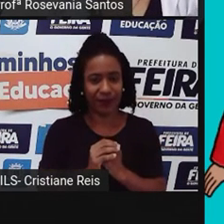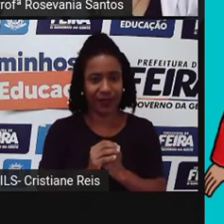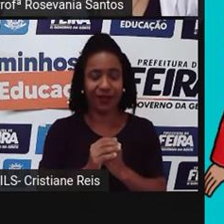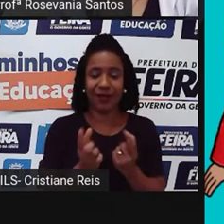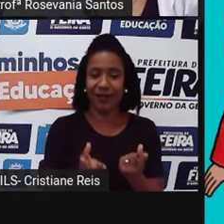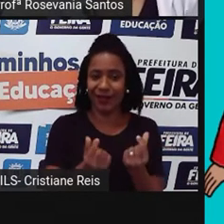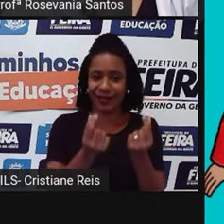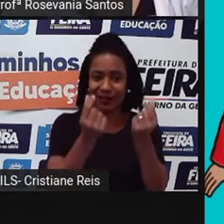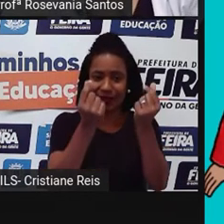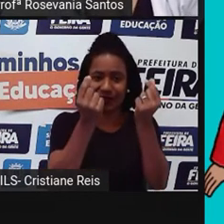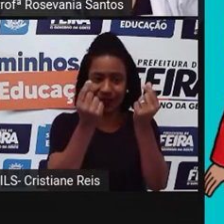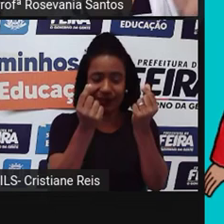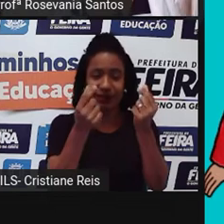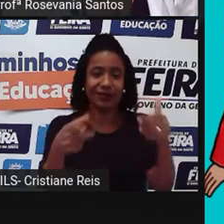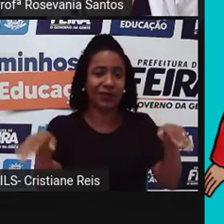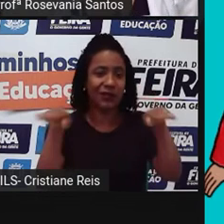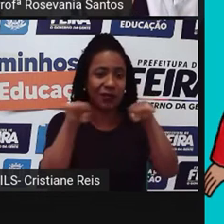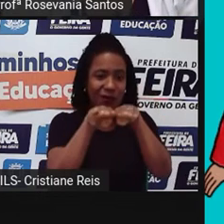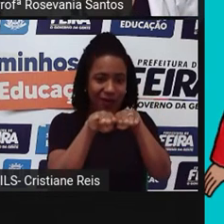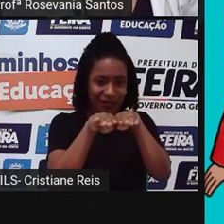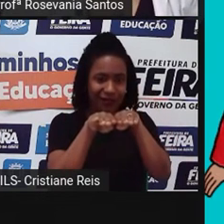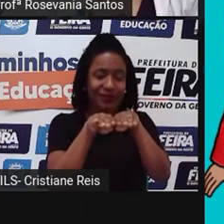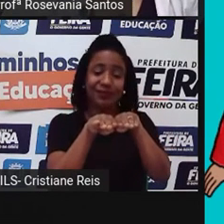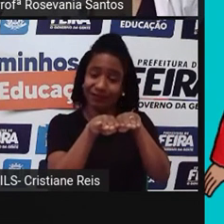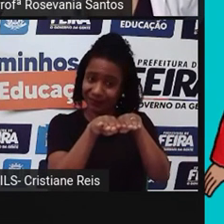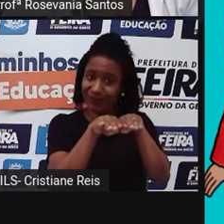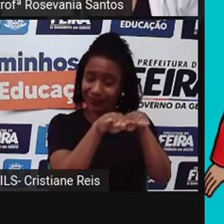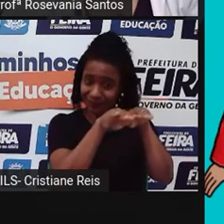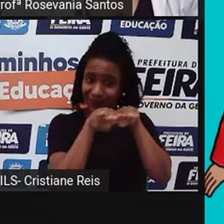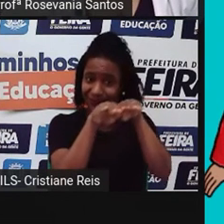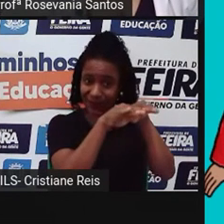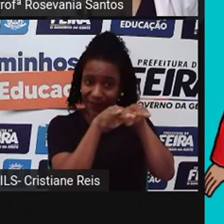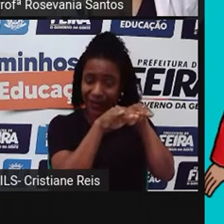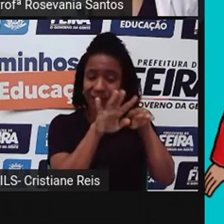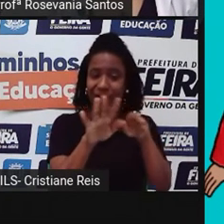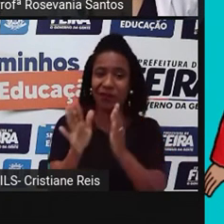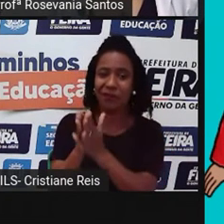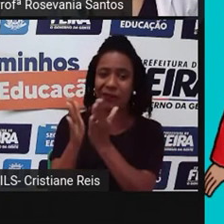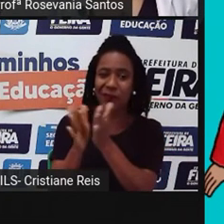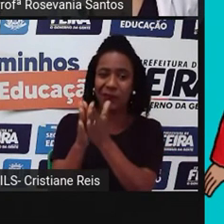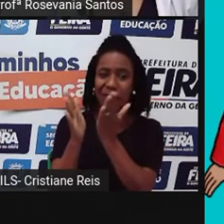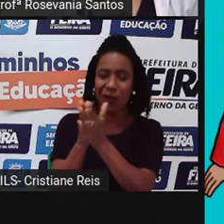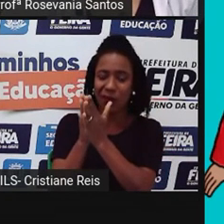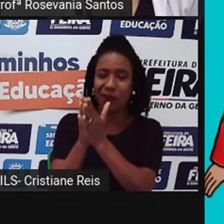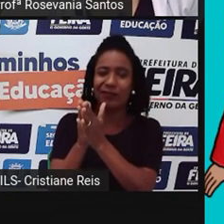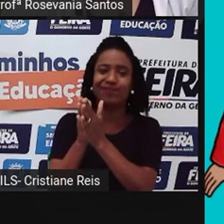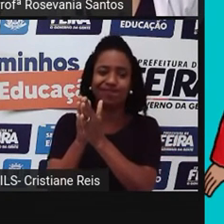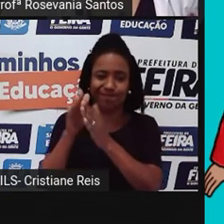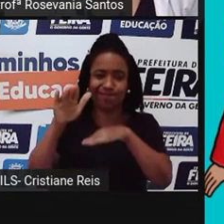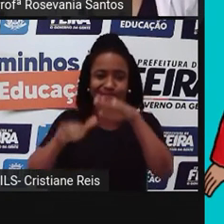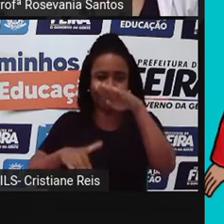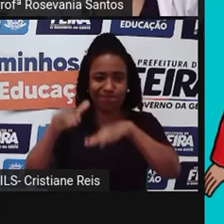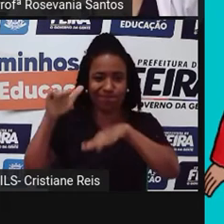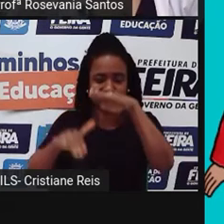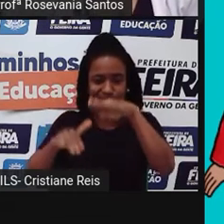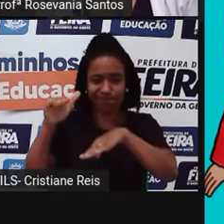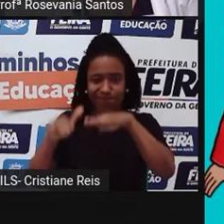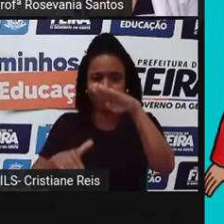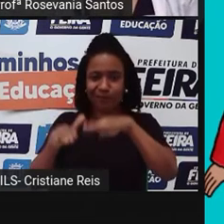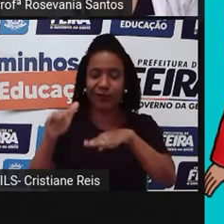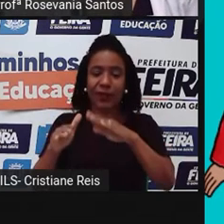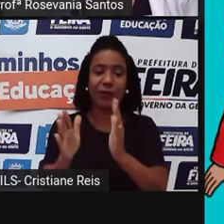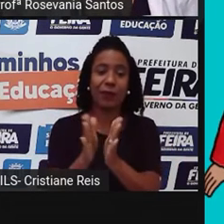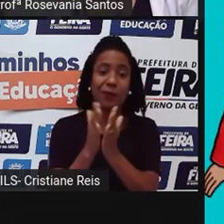elas são iguais, mas as pobrezas, elas são diferentes. Você vai desde aquele pobre que não tem nada, até um pobre que